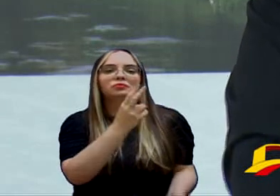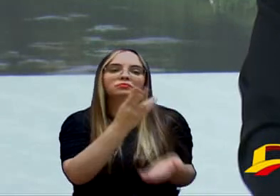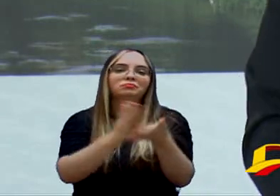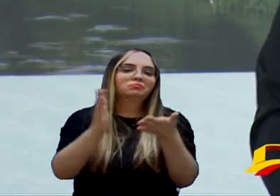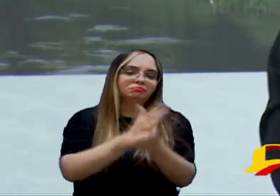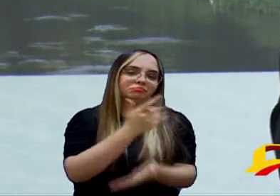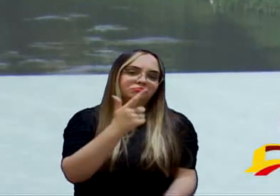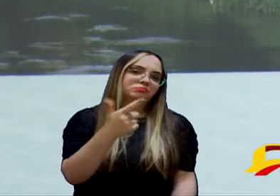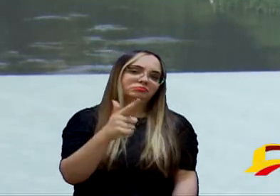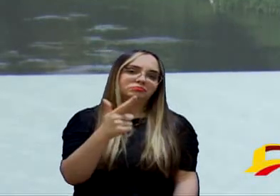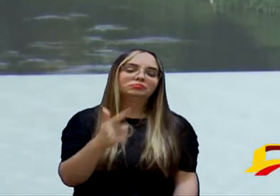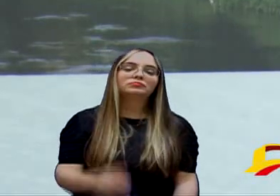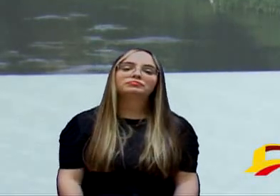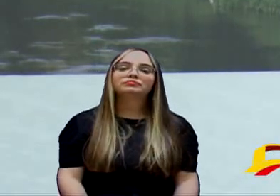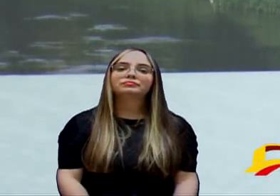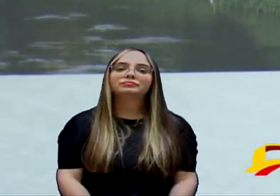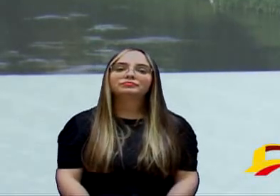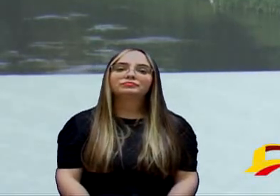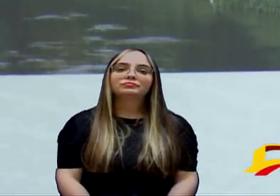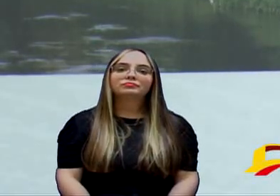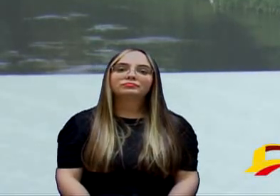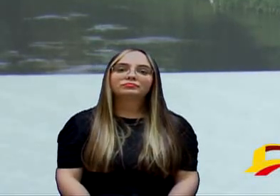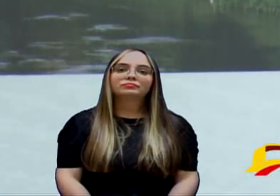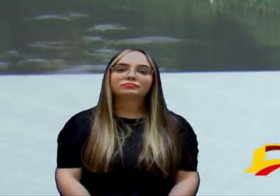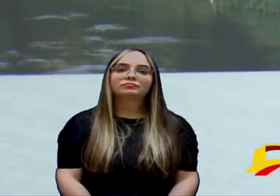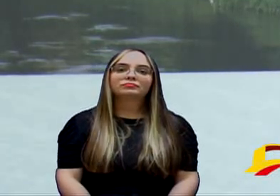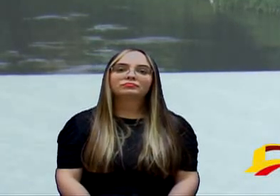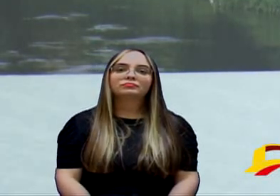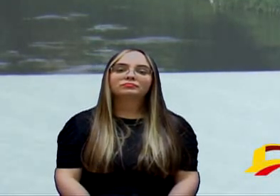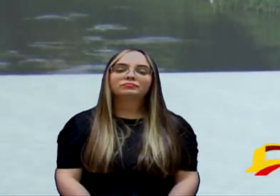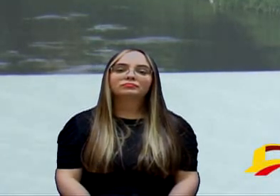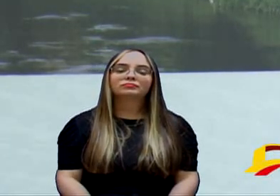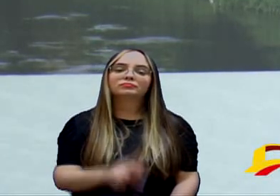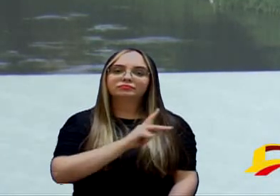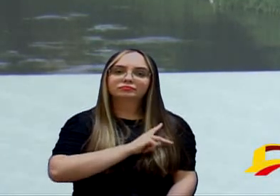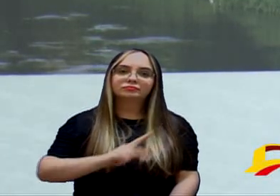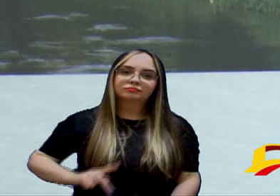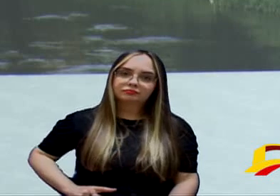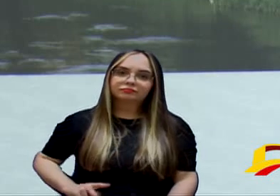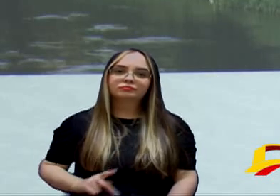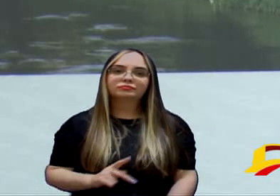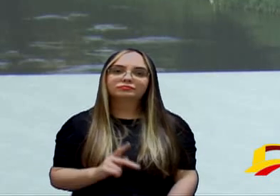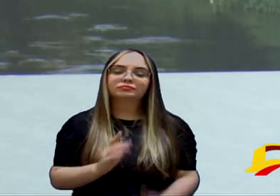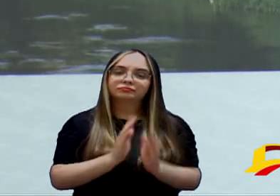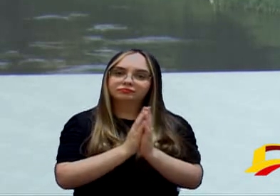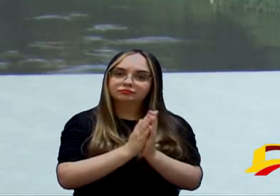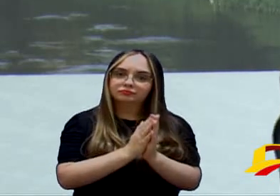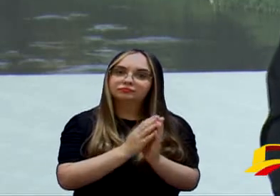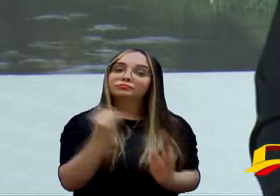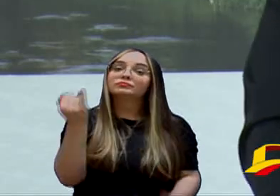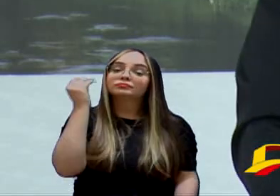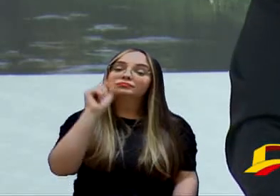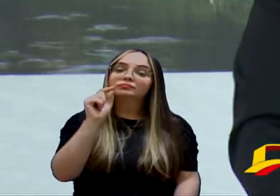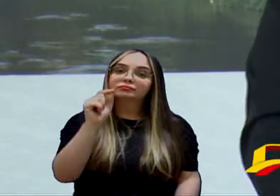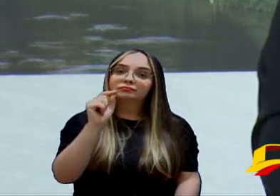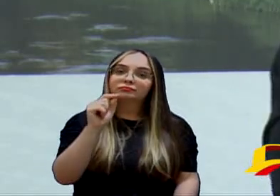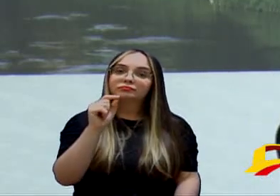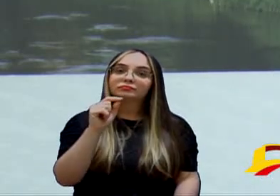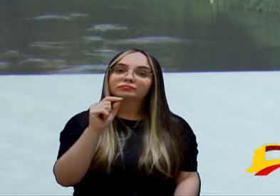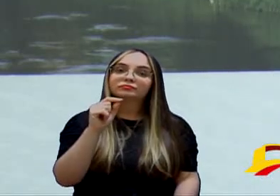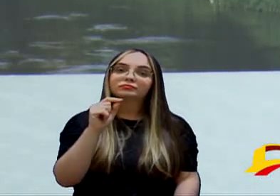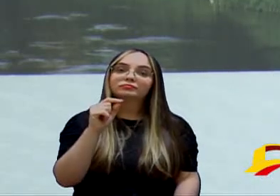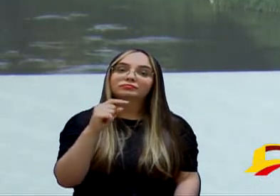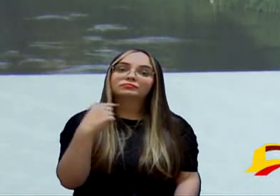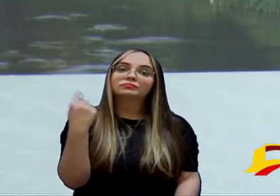então presidente Presidente Cláudio é muito importante viu Rodrigo